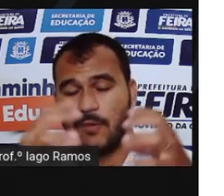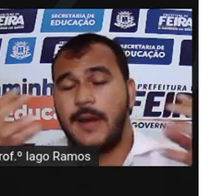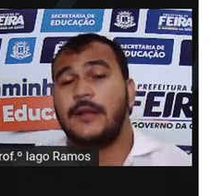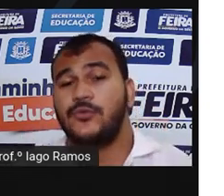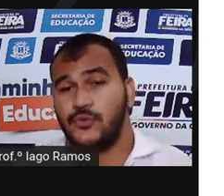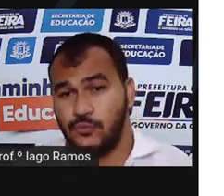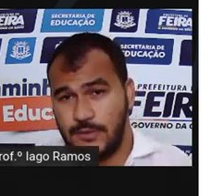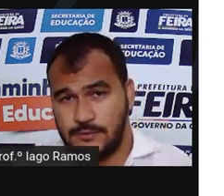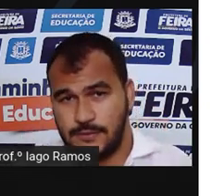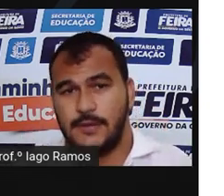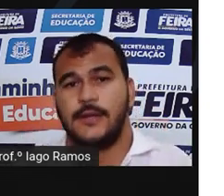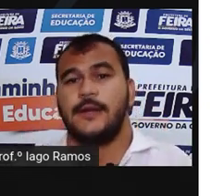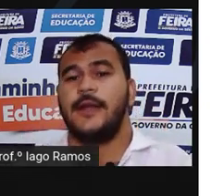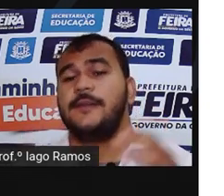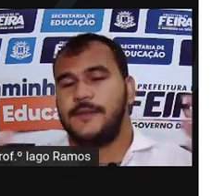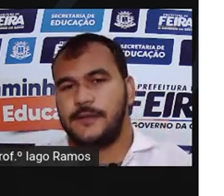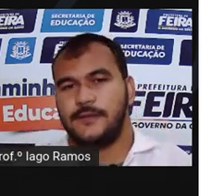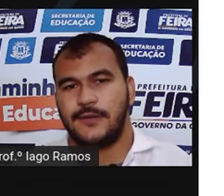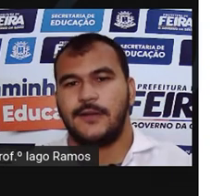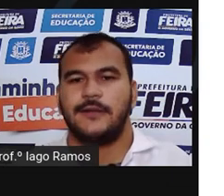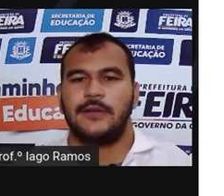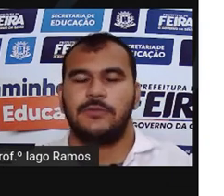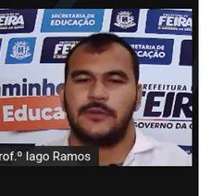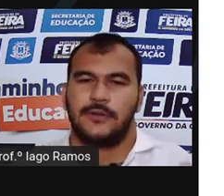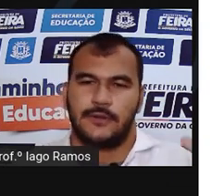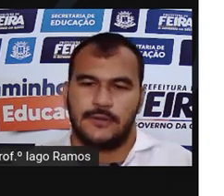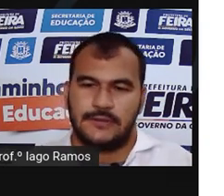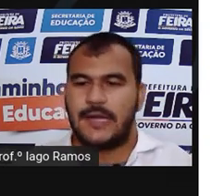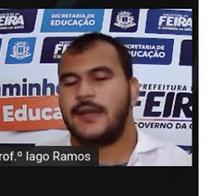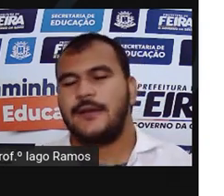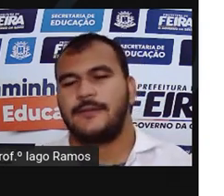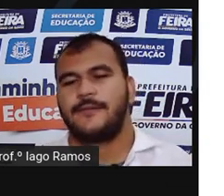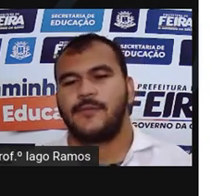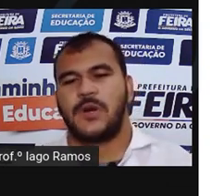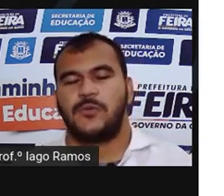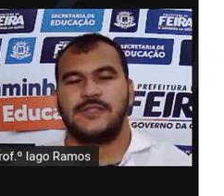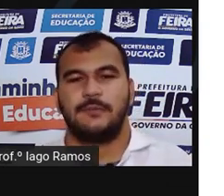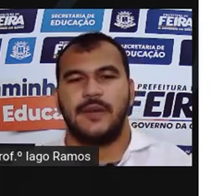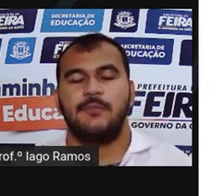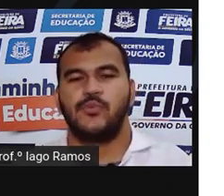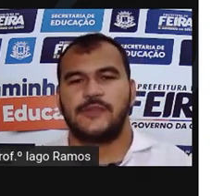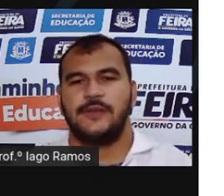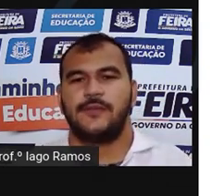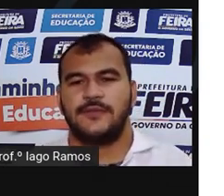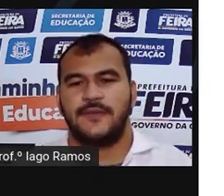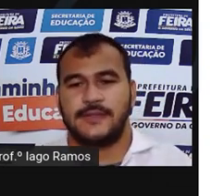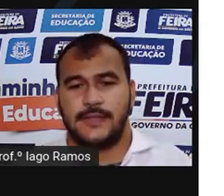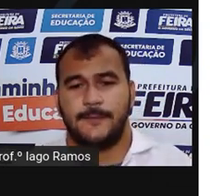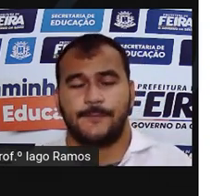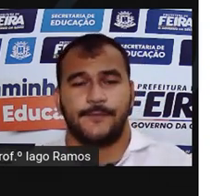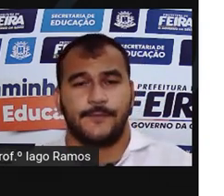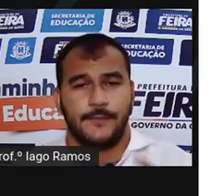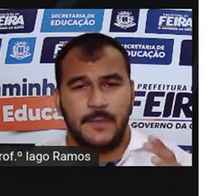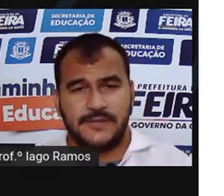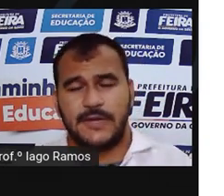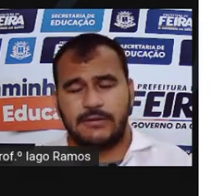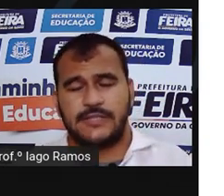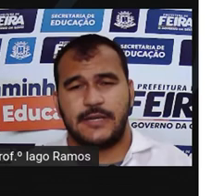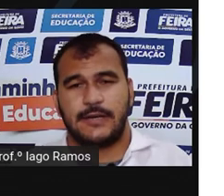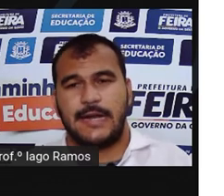né como era formado os números Enfim então tá aí uma coisa bem possível de fazer